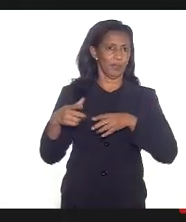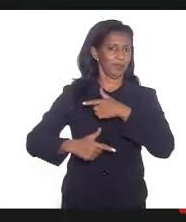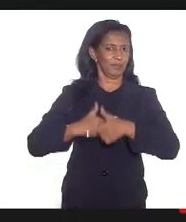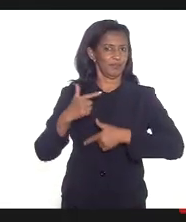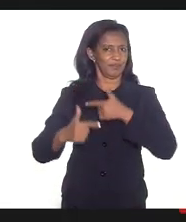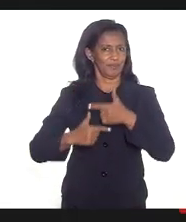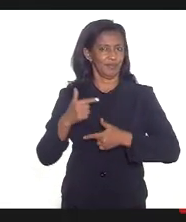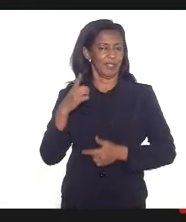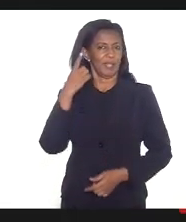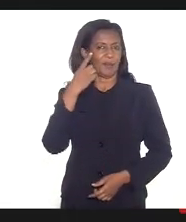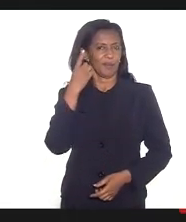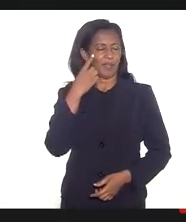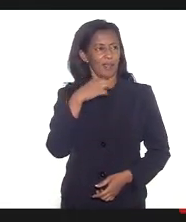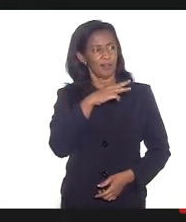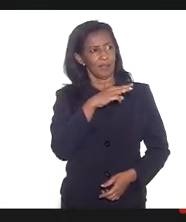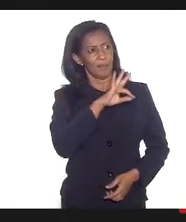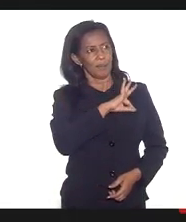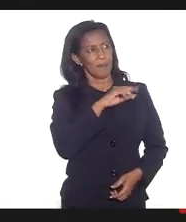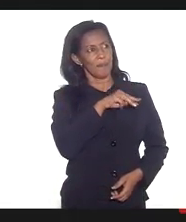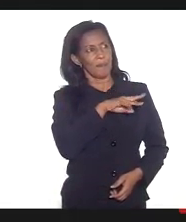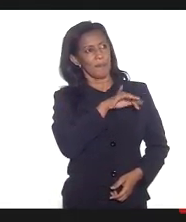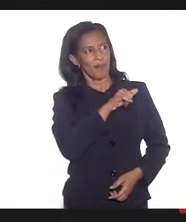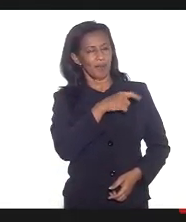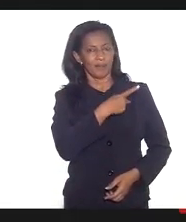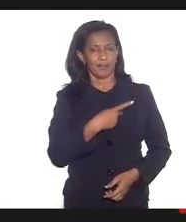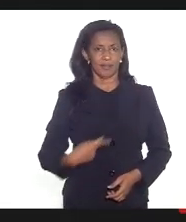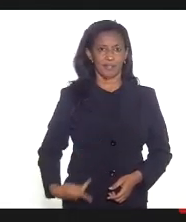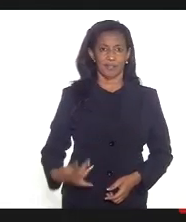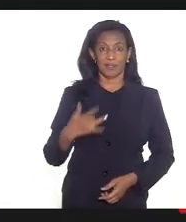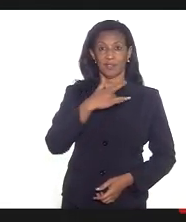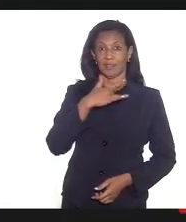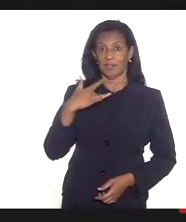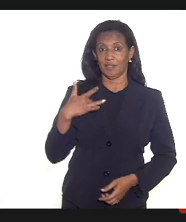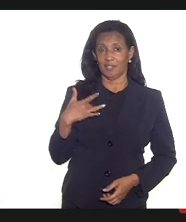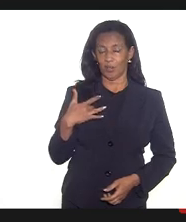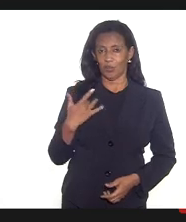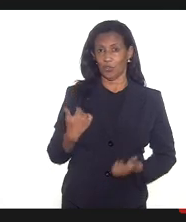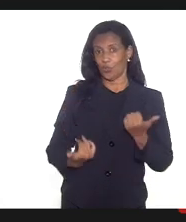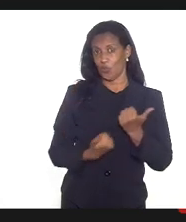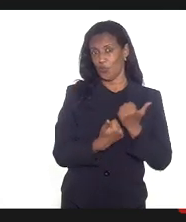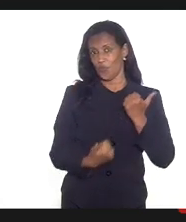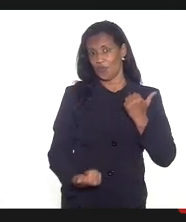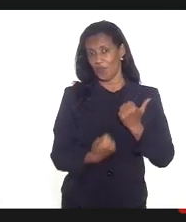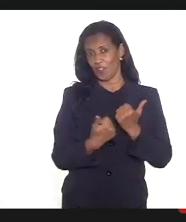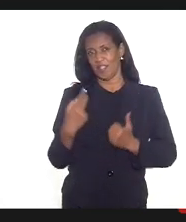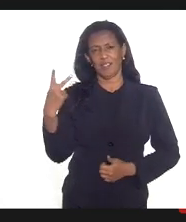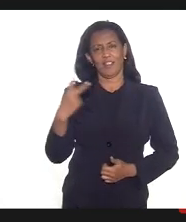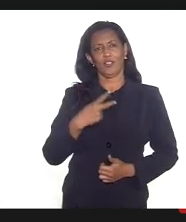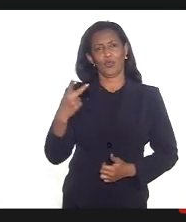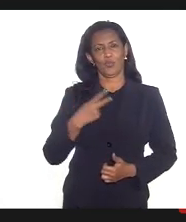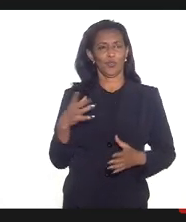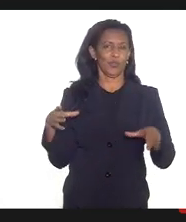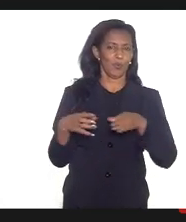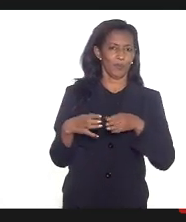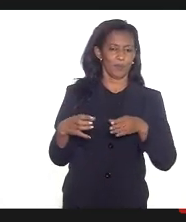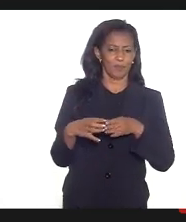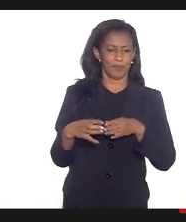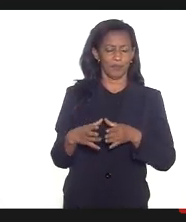deputada Martha Rocha Presidenta da comissão de saúde e sua vice presidente nessas duas comissões